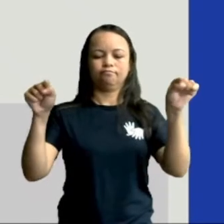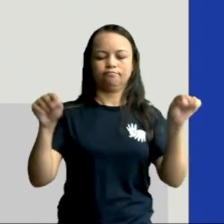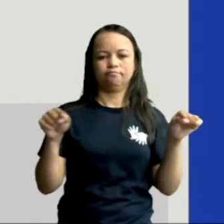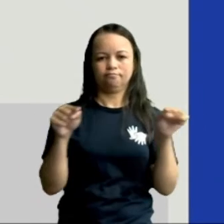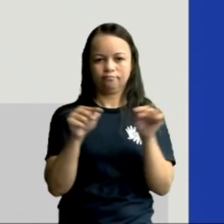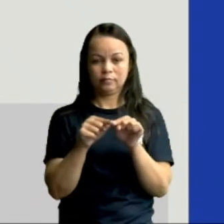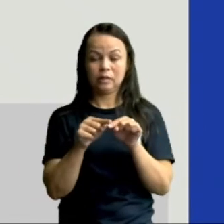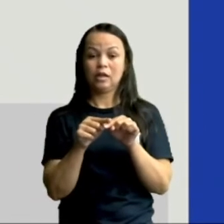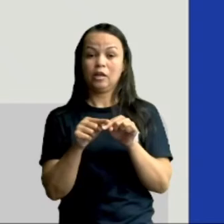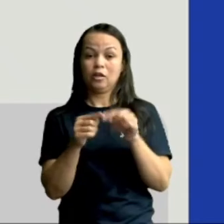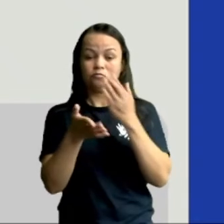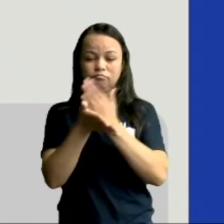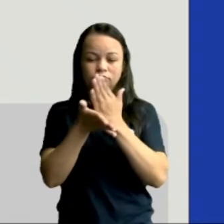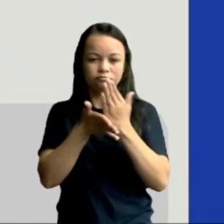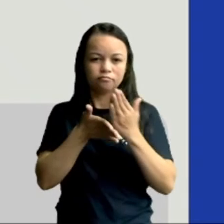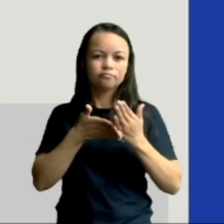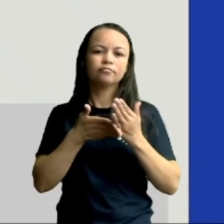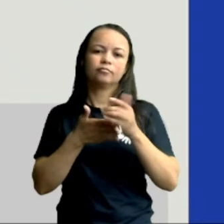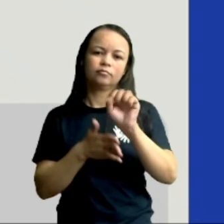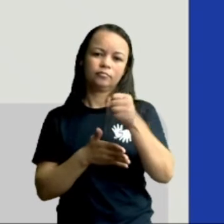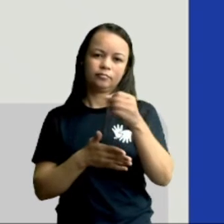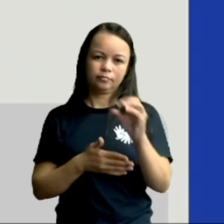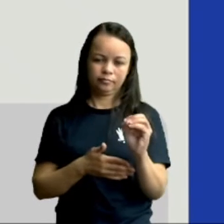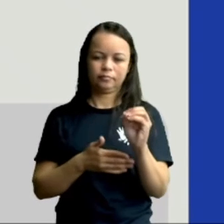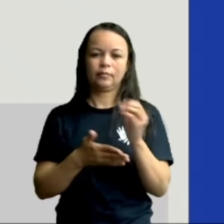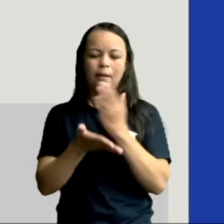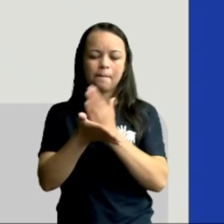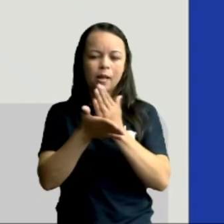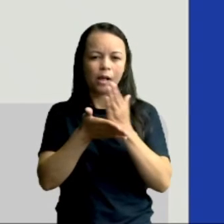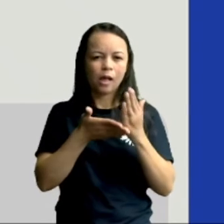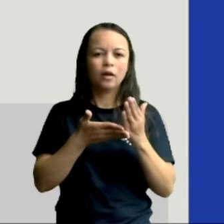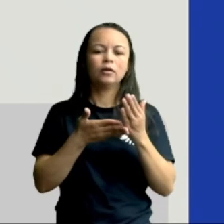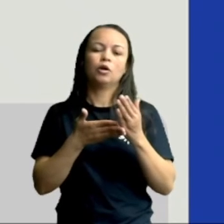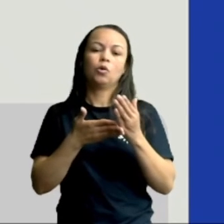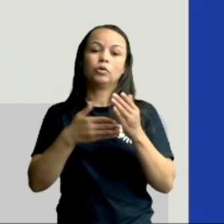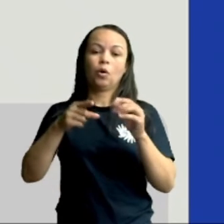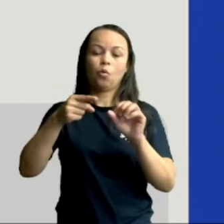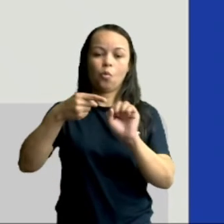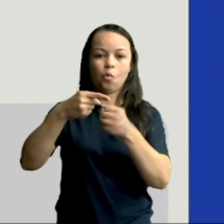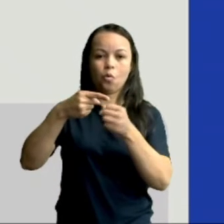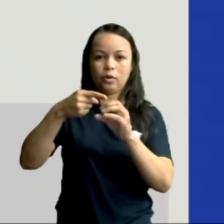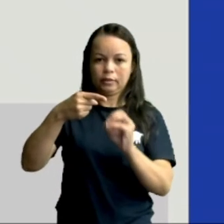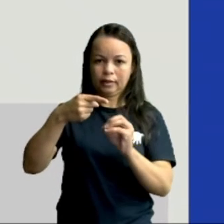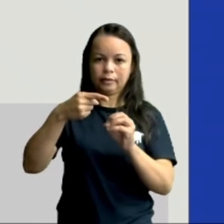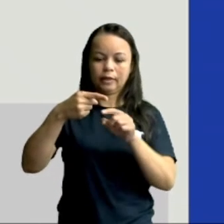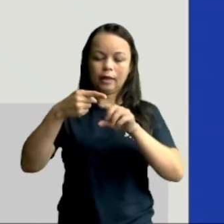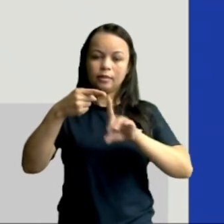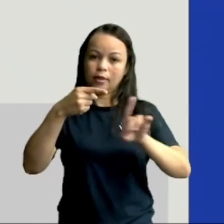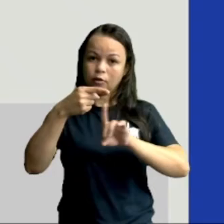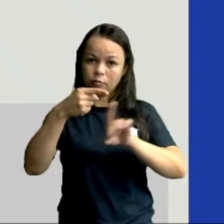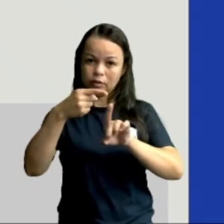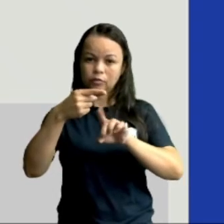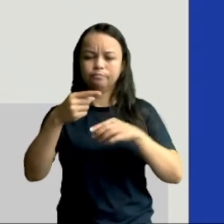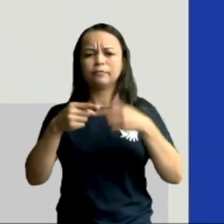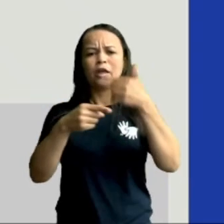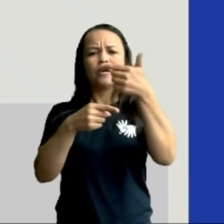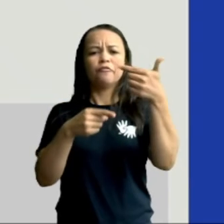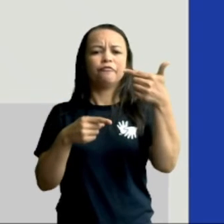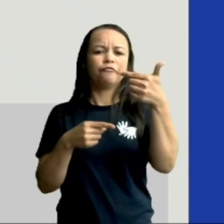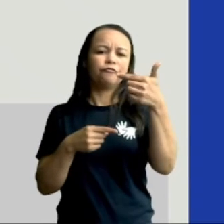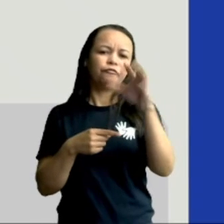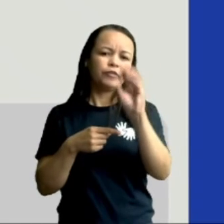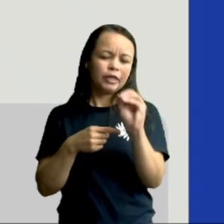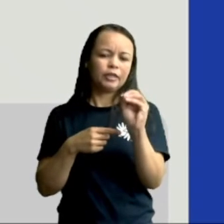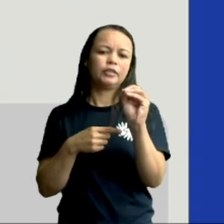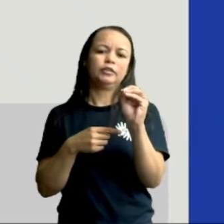que eu vou dividir em 80 partes iguais. Então, 80 vai ficar no denominador. E o 20 é a quantidade de crianças, é